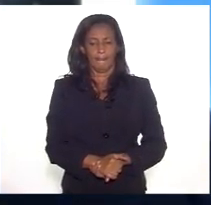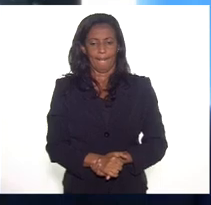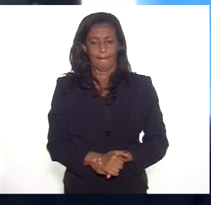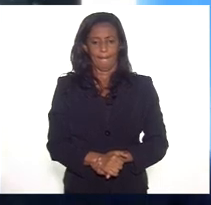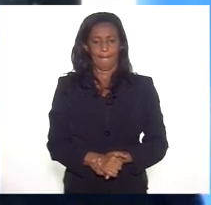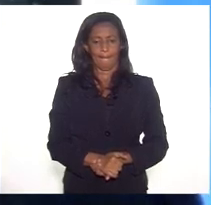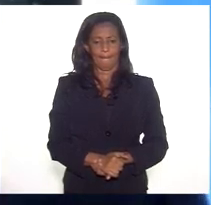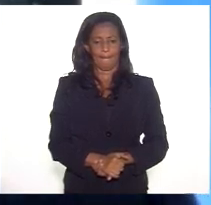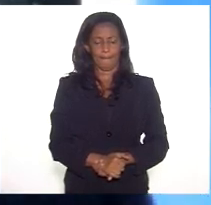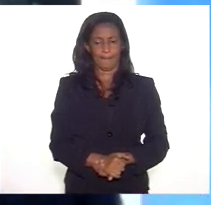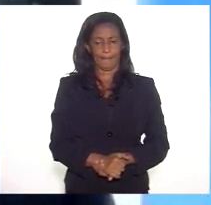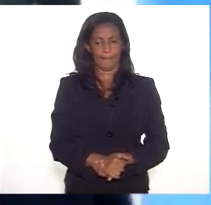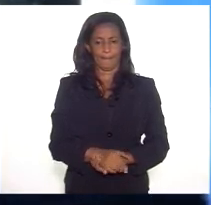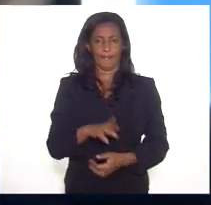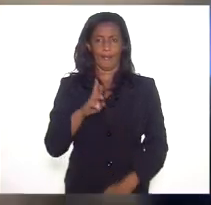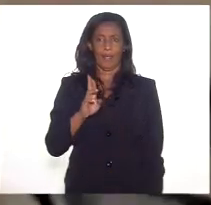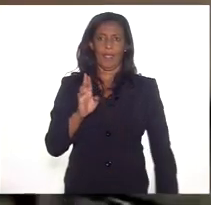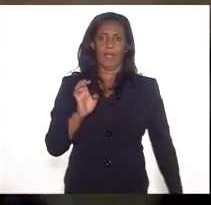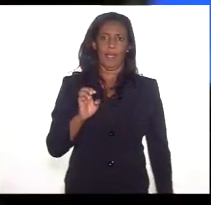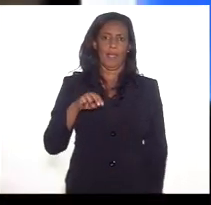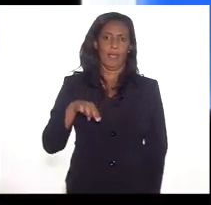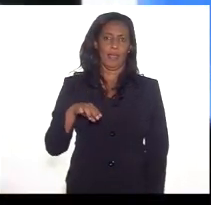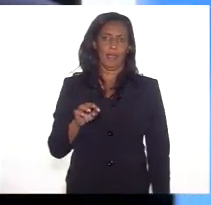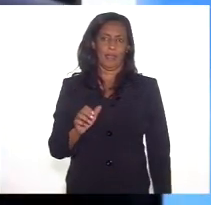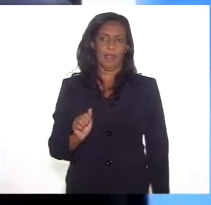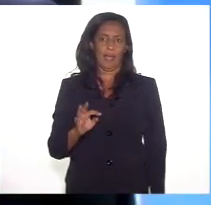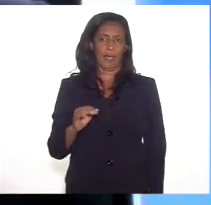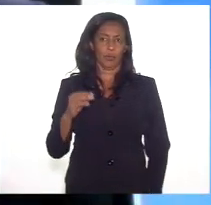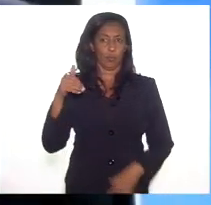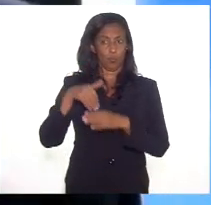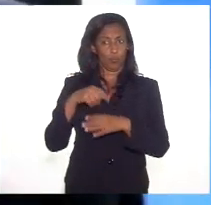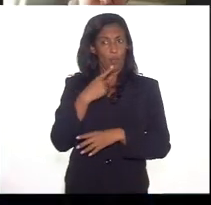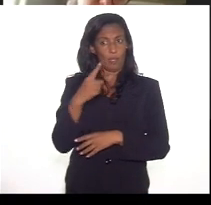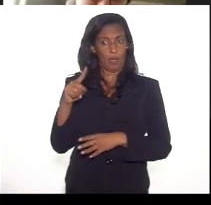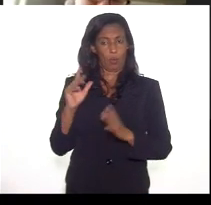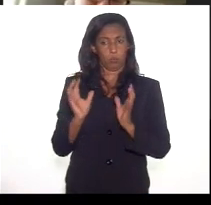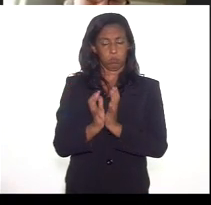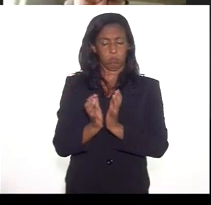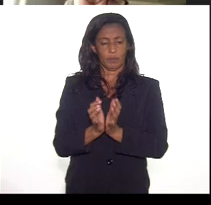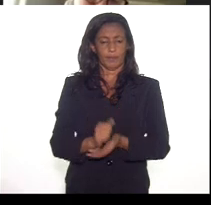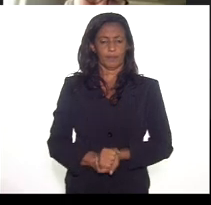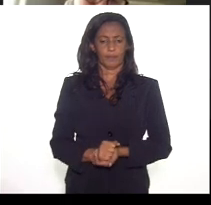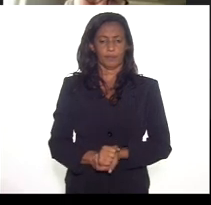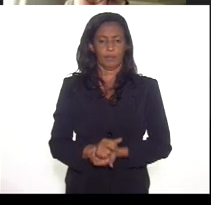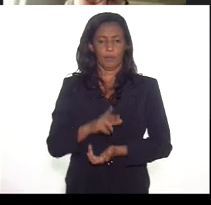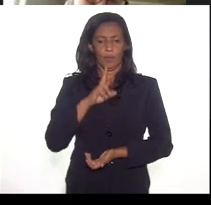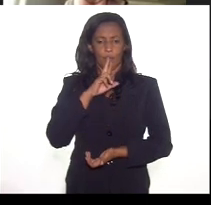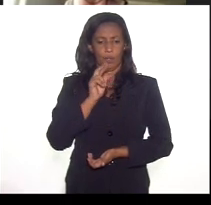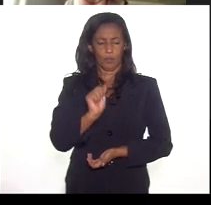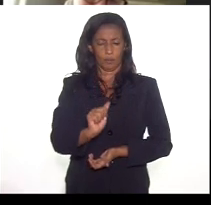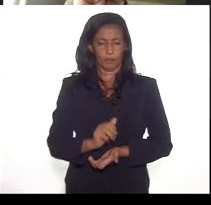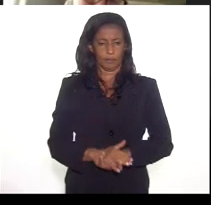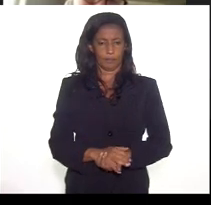Renata Souza. Deputado Renato Zaca. Votou não no grupo. Deputado Rodrigo Amorim.